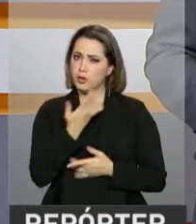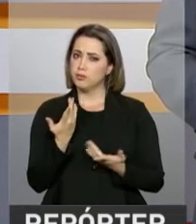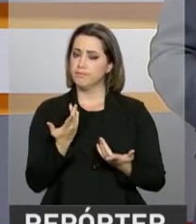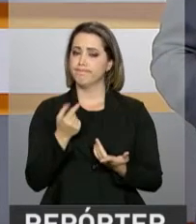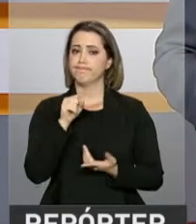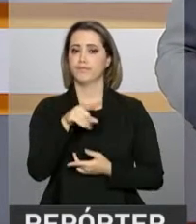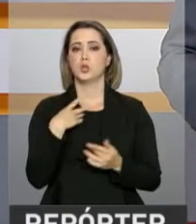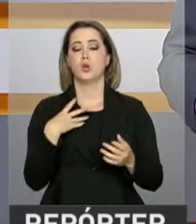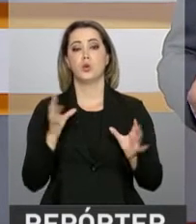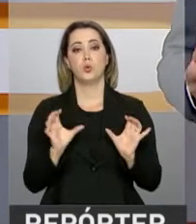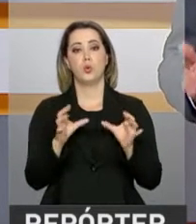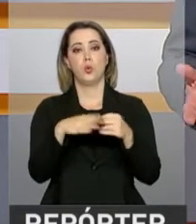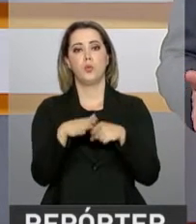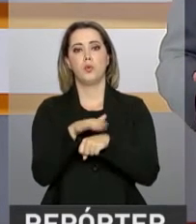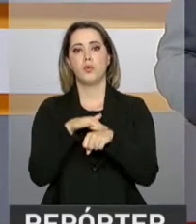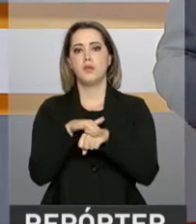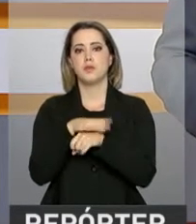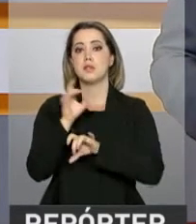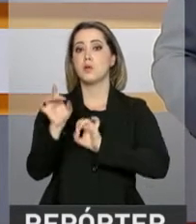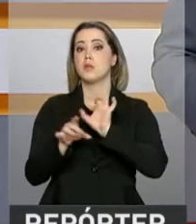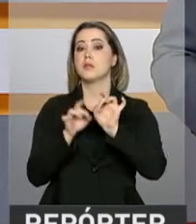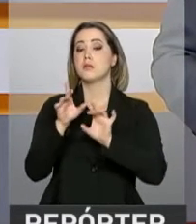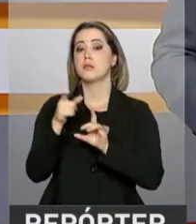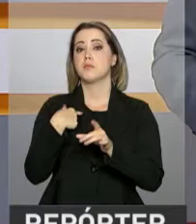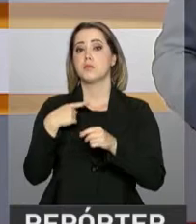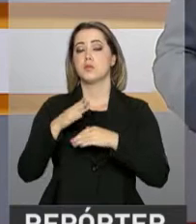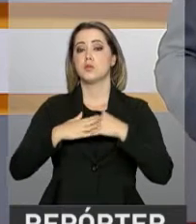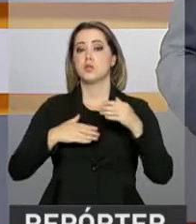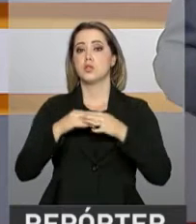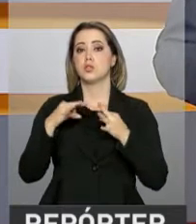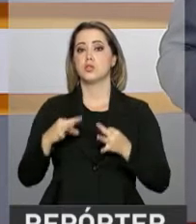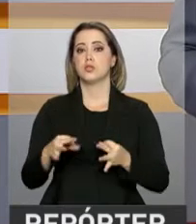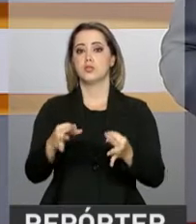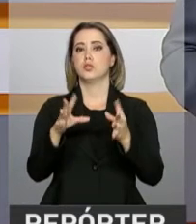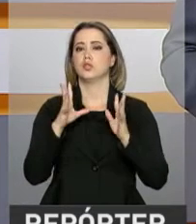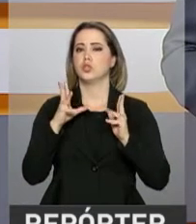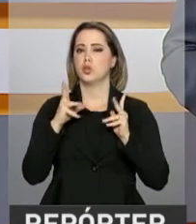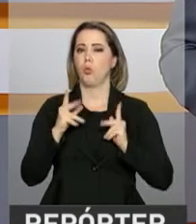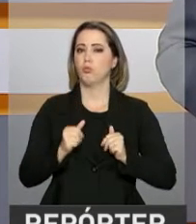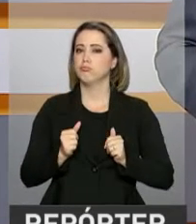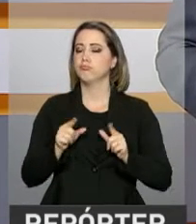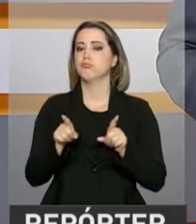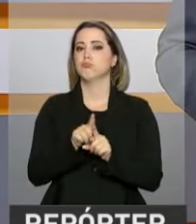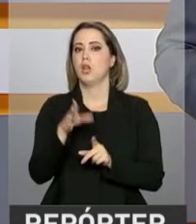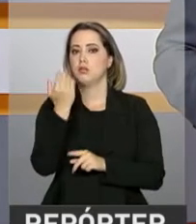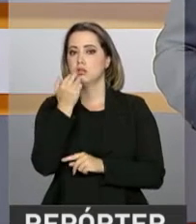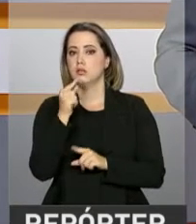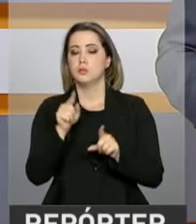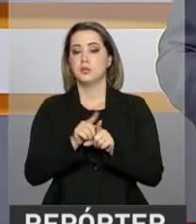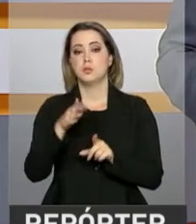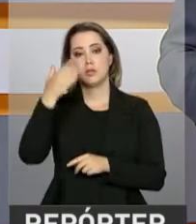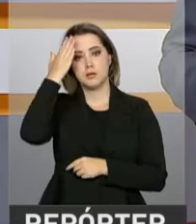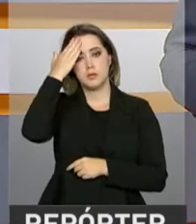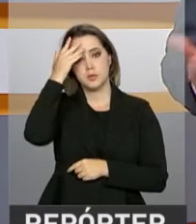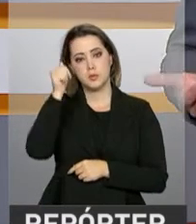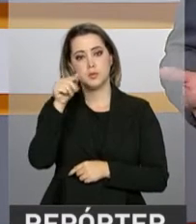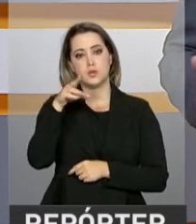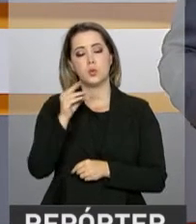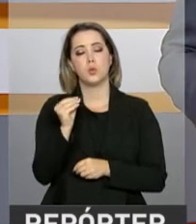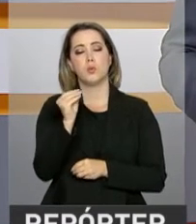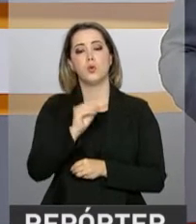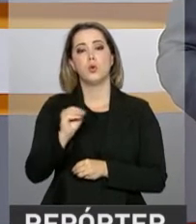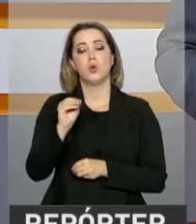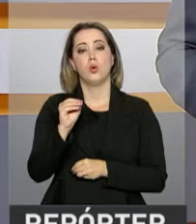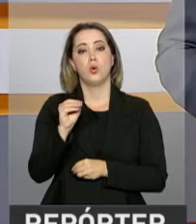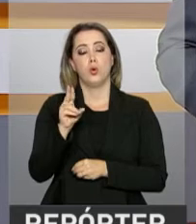nossa equipe foi conversar com um especialista na área de tecnologia e higiene dos alimentos para saber mais sobre o uso de aditivos